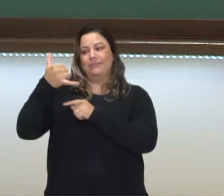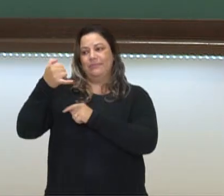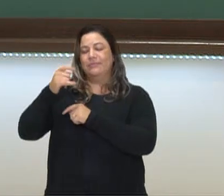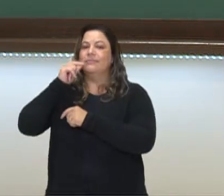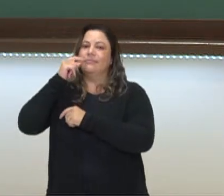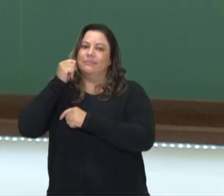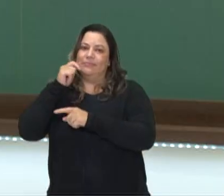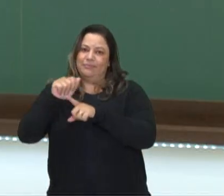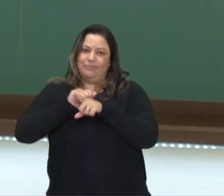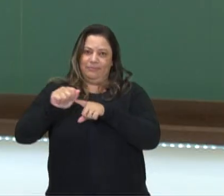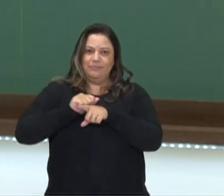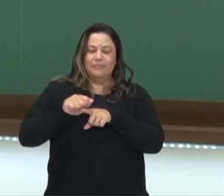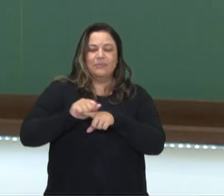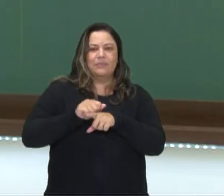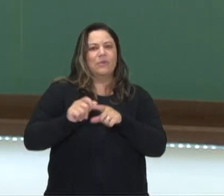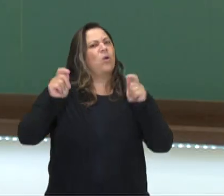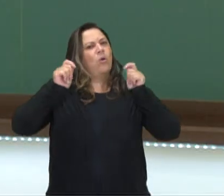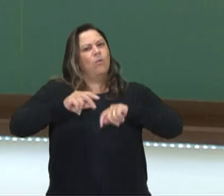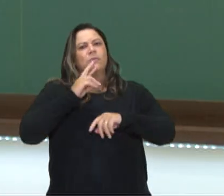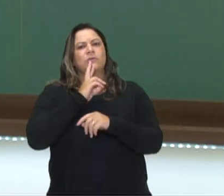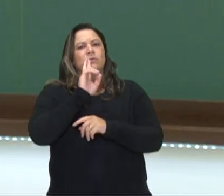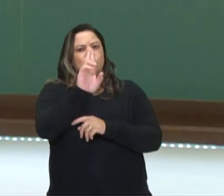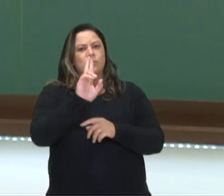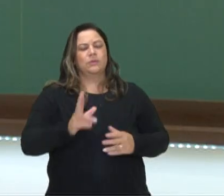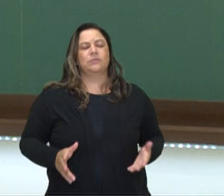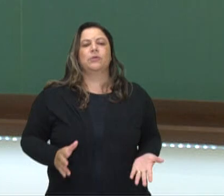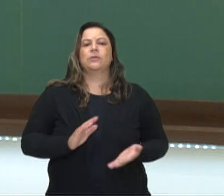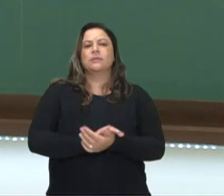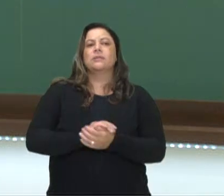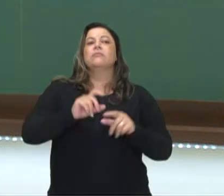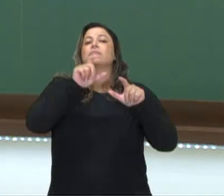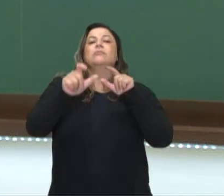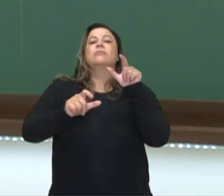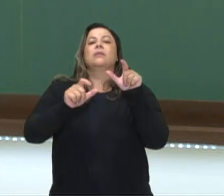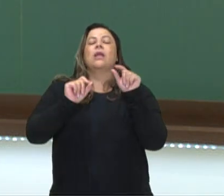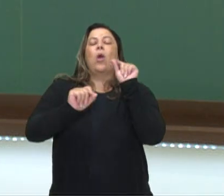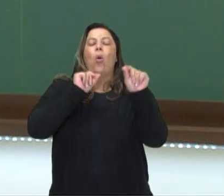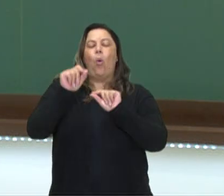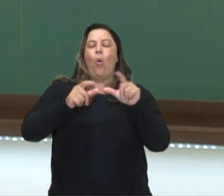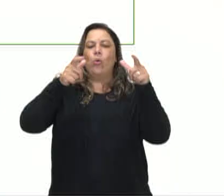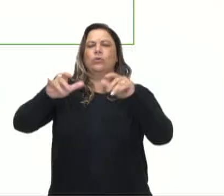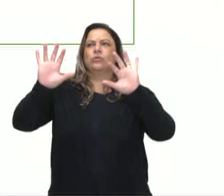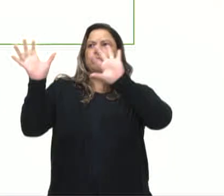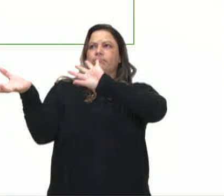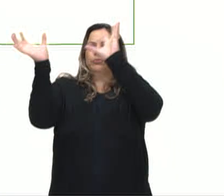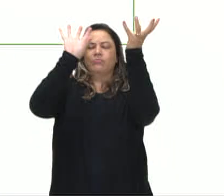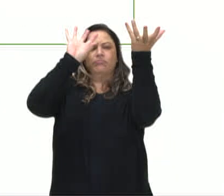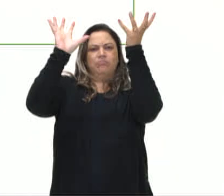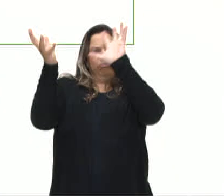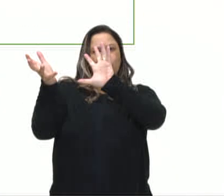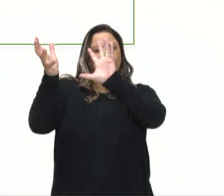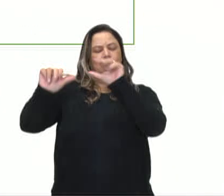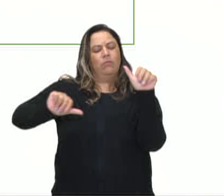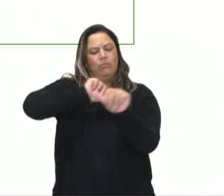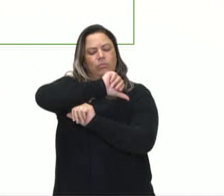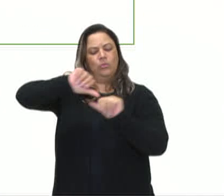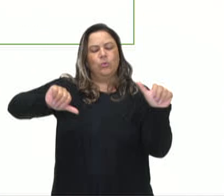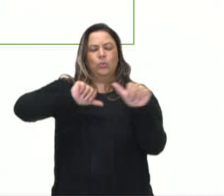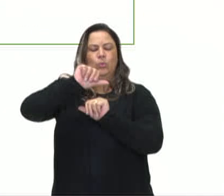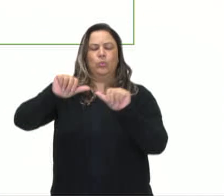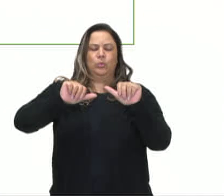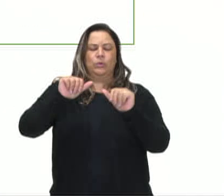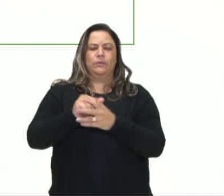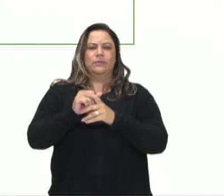Agora eu vou apresentar para você aqui uma possível resposta a essa questão, aonde a mudança climática diz respeito às mudanças de temperatura,